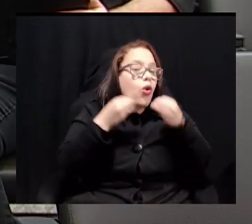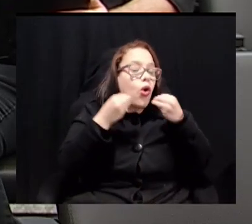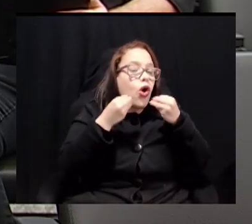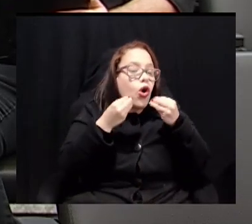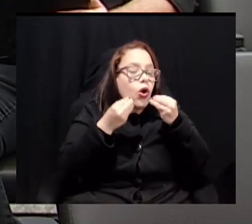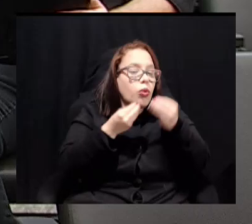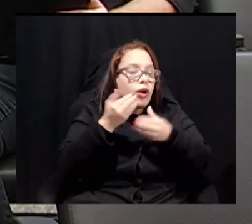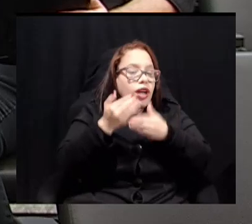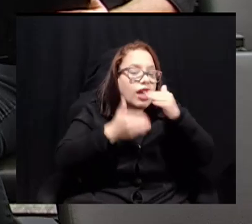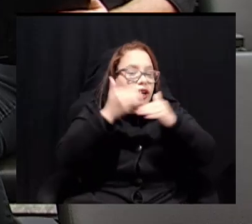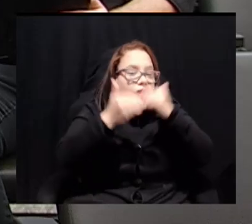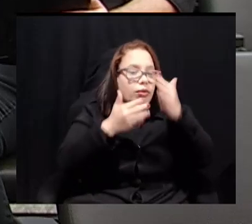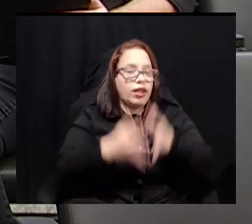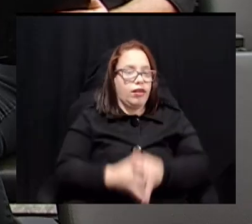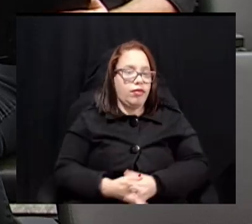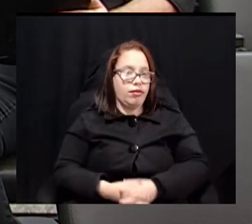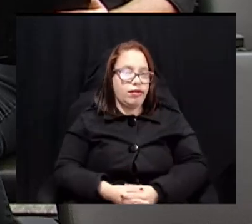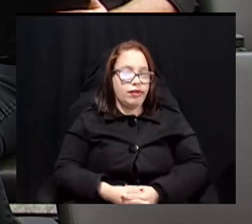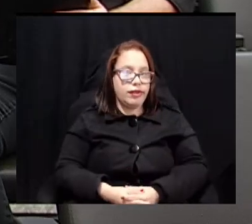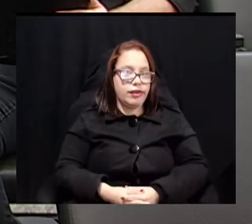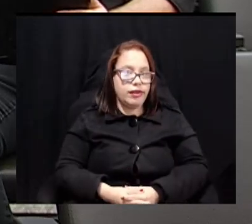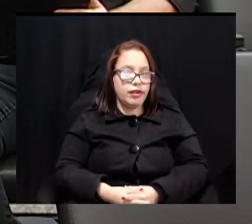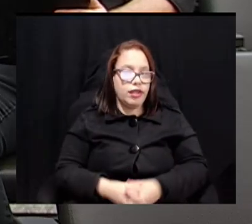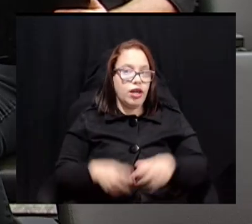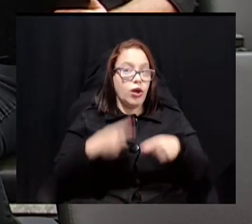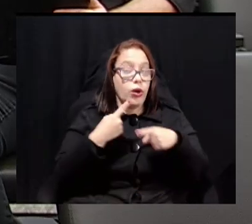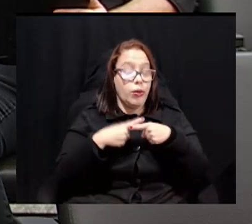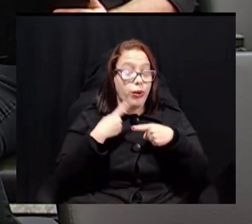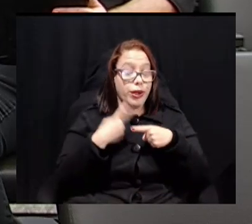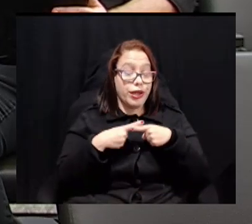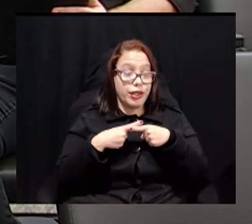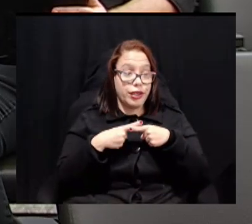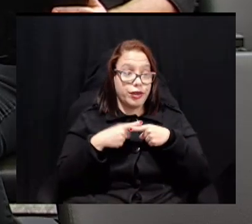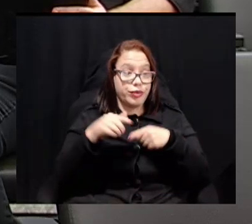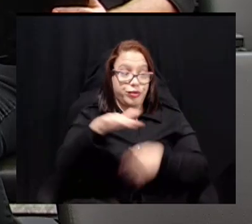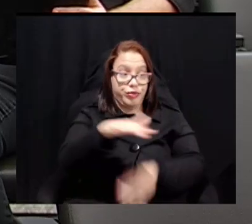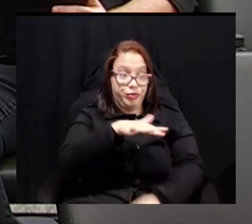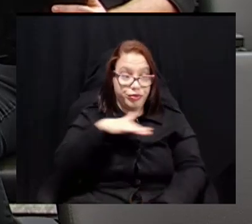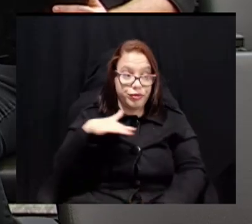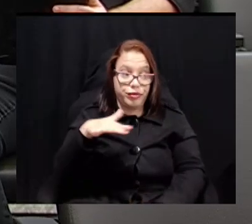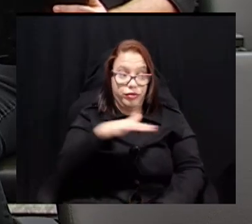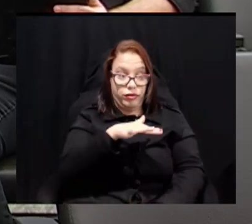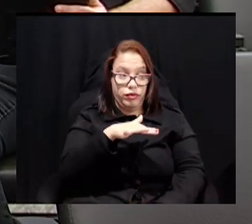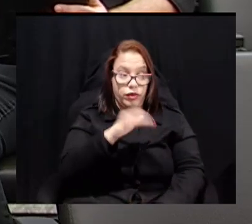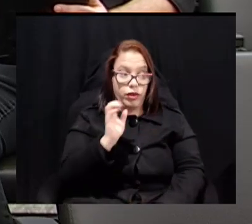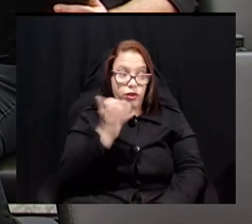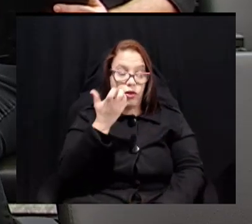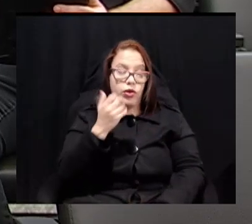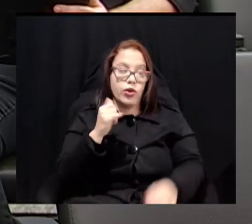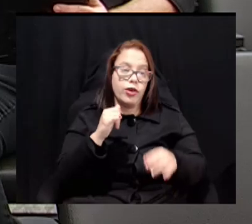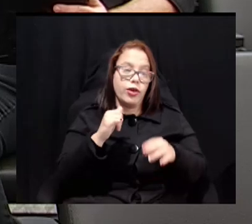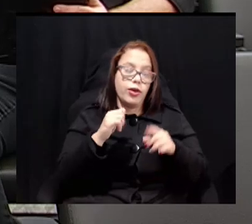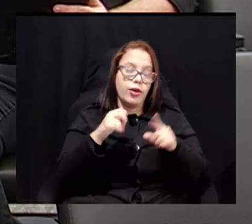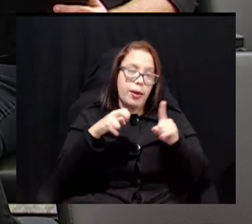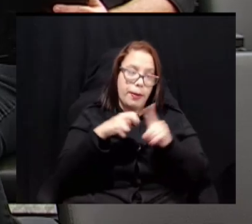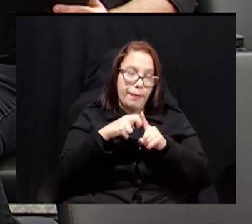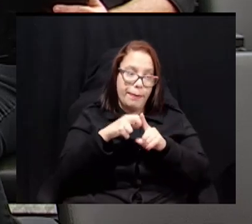o cronograma disso daí tudo, por quê? A região onde ocorreu o acidente, que vitimou a